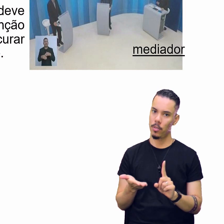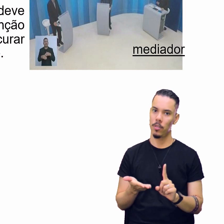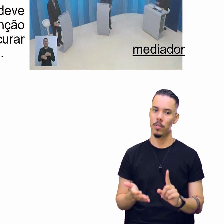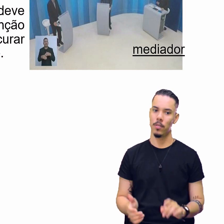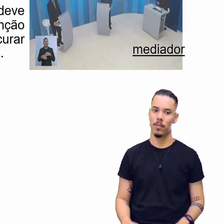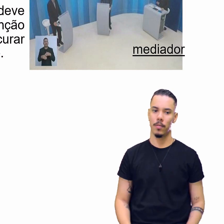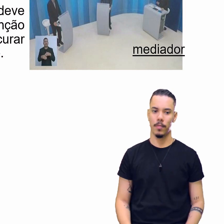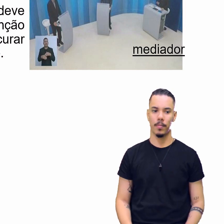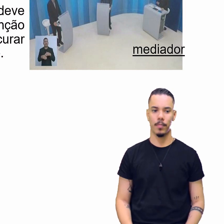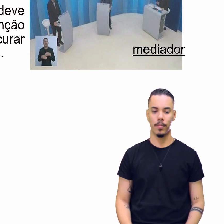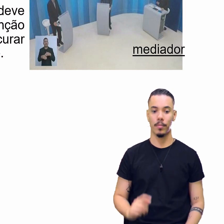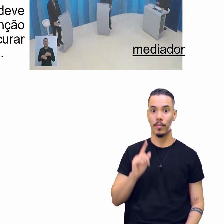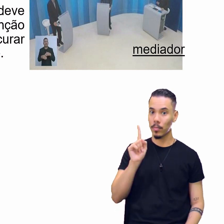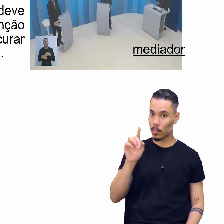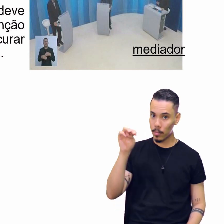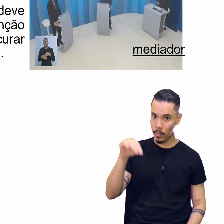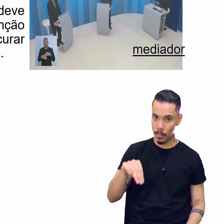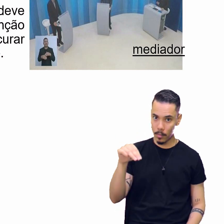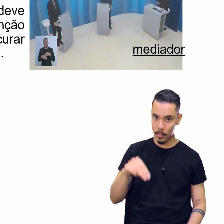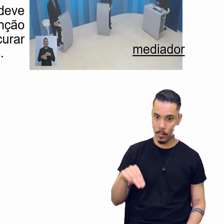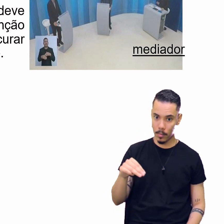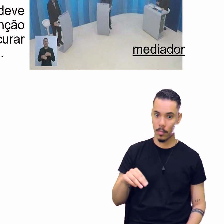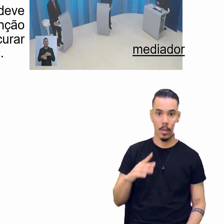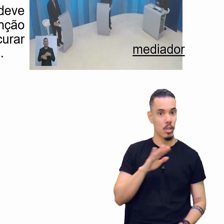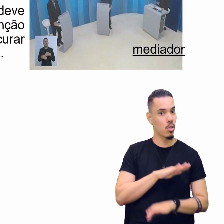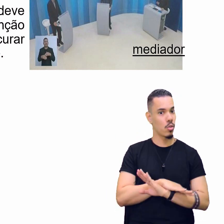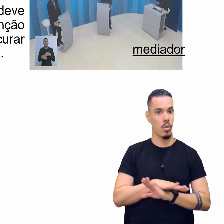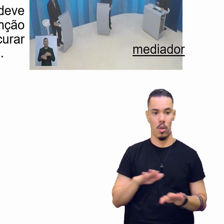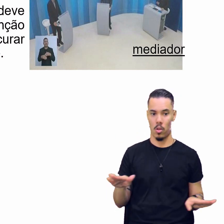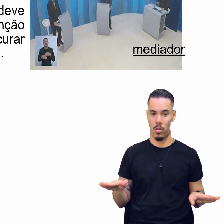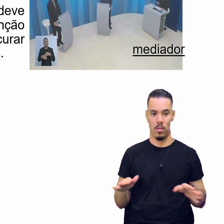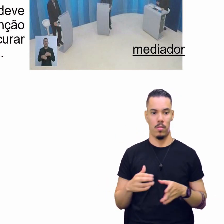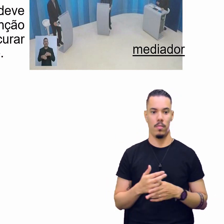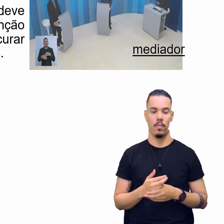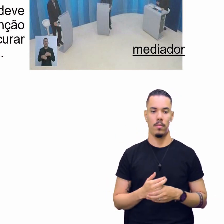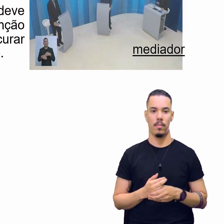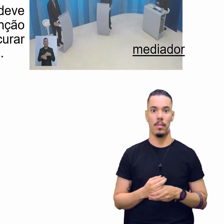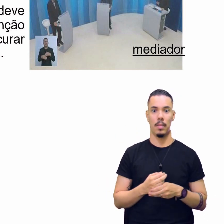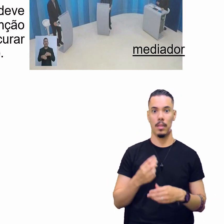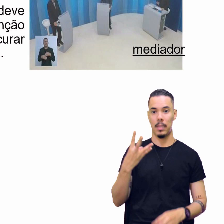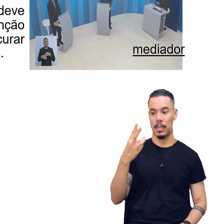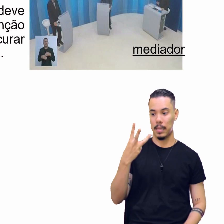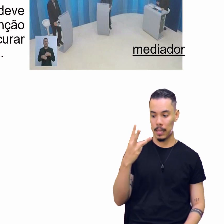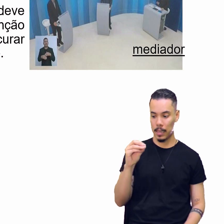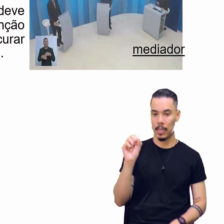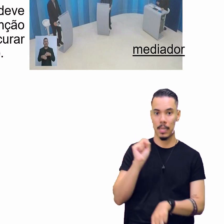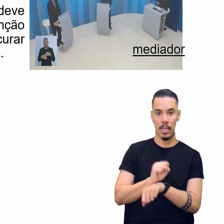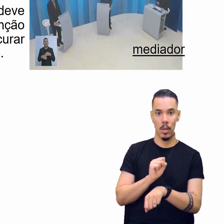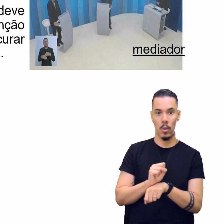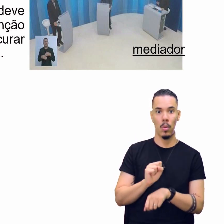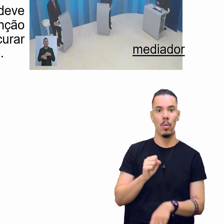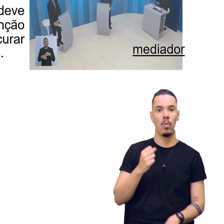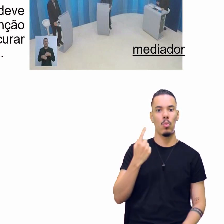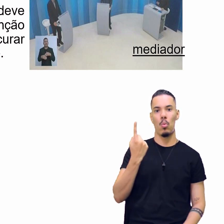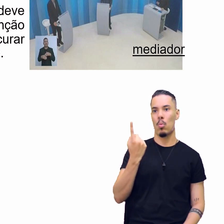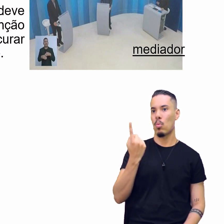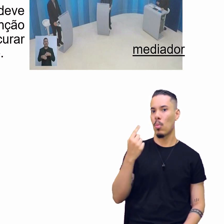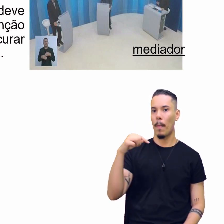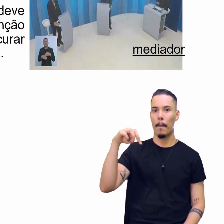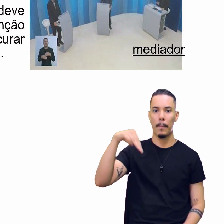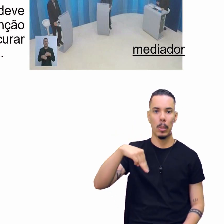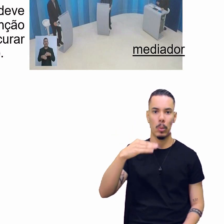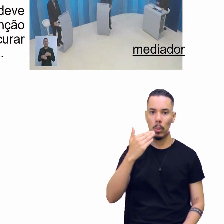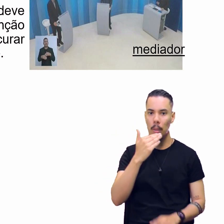limite. Dá 1 minuto para você falar, é 1 minuto. 30 segundos para dar resposta, é 1 minuto e meio, nem sei.